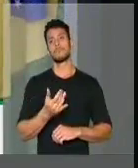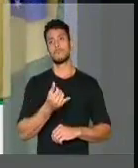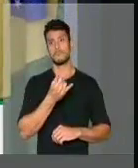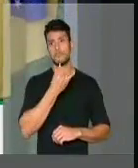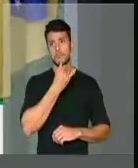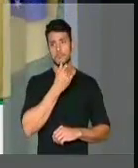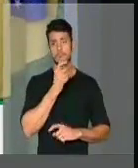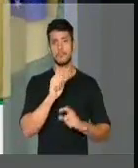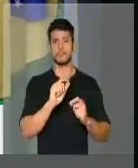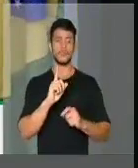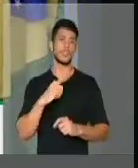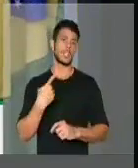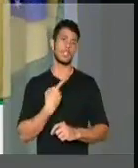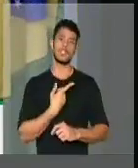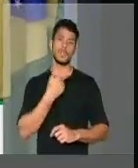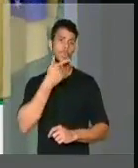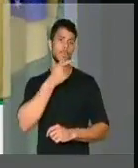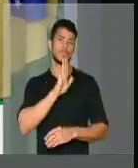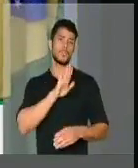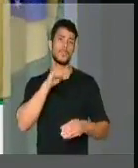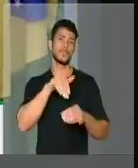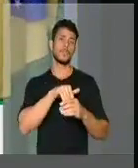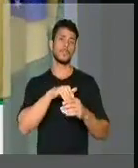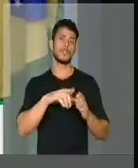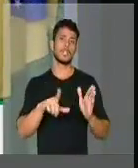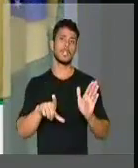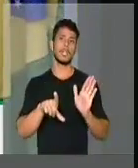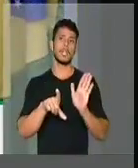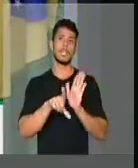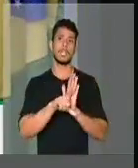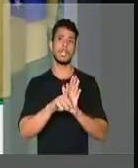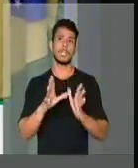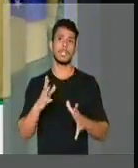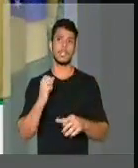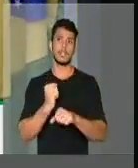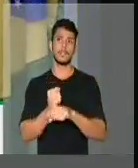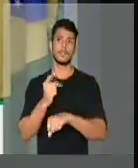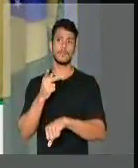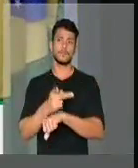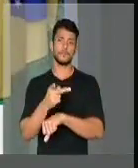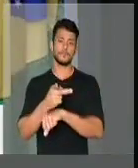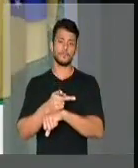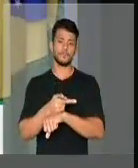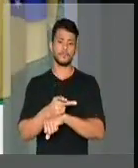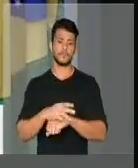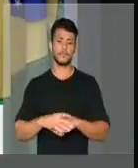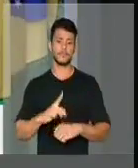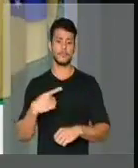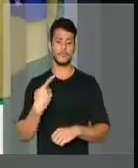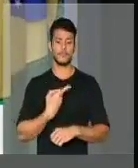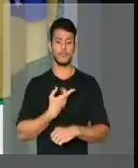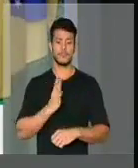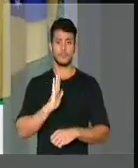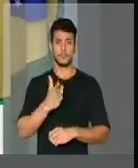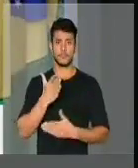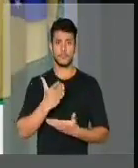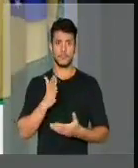a nova votação da lei da reforma da Previdência Social, que a gente acabou de